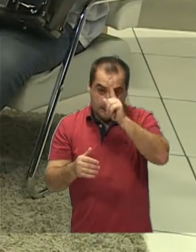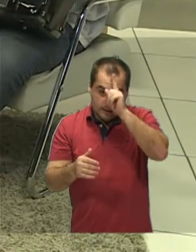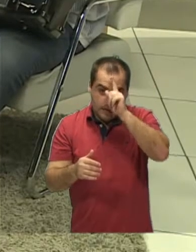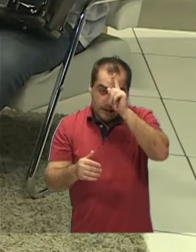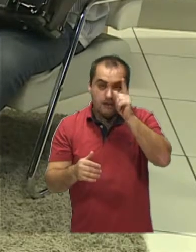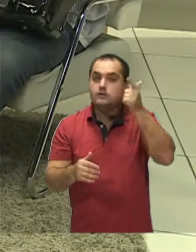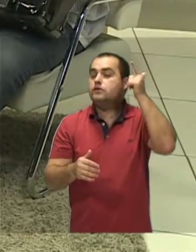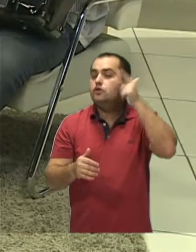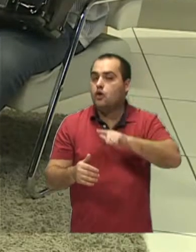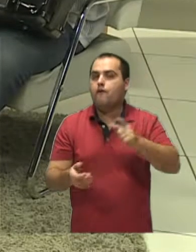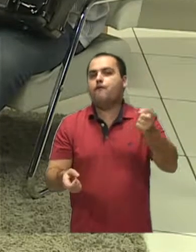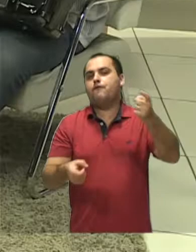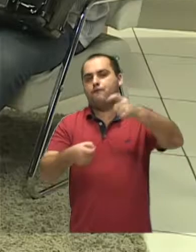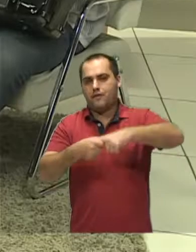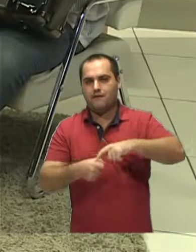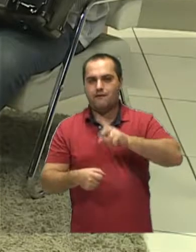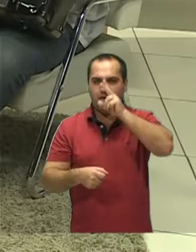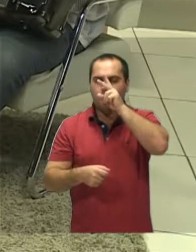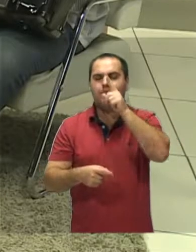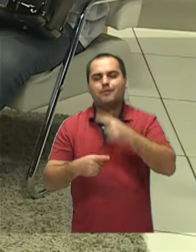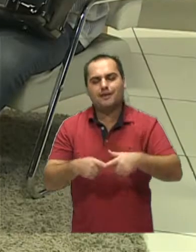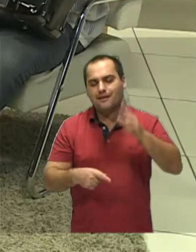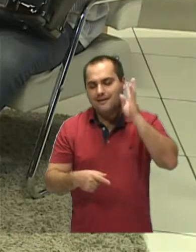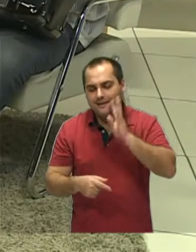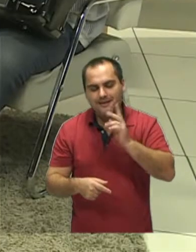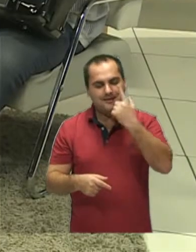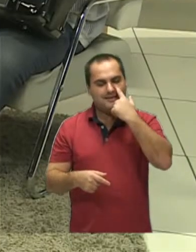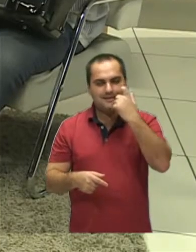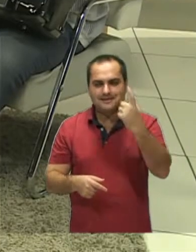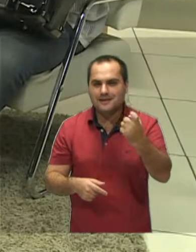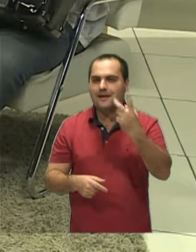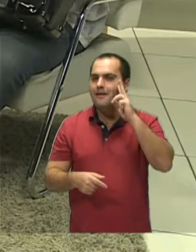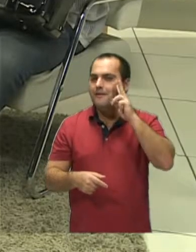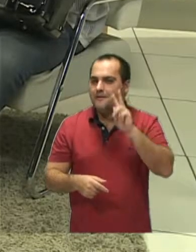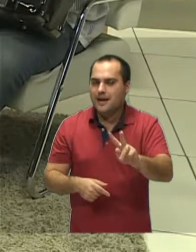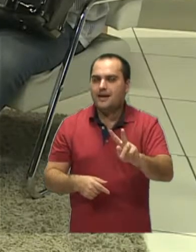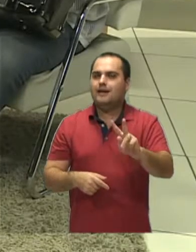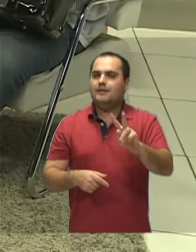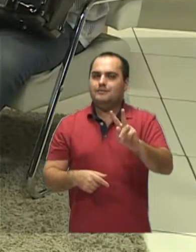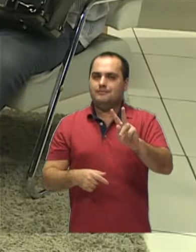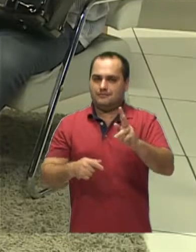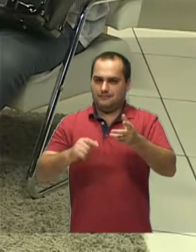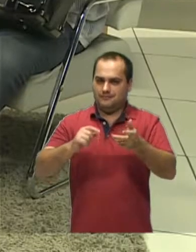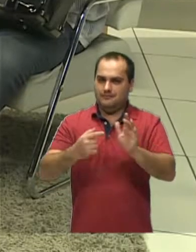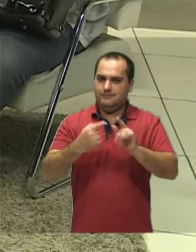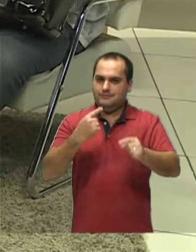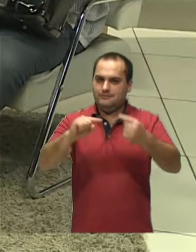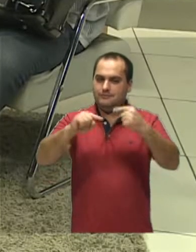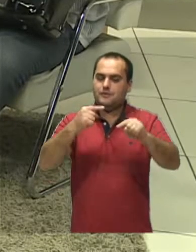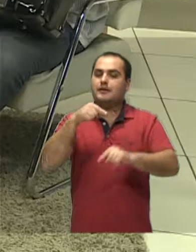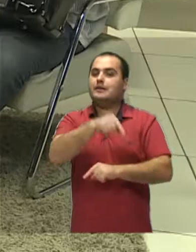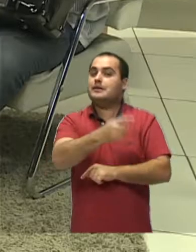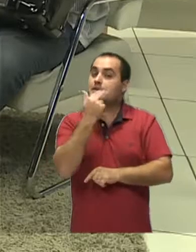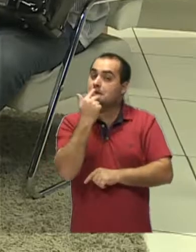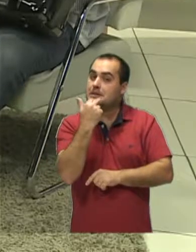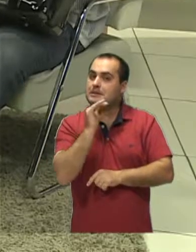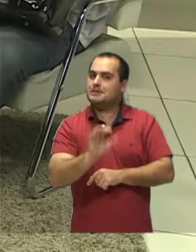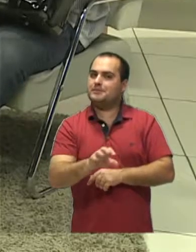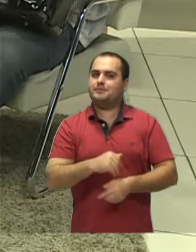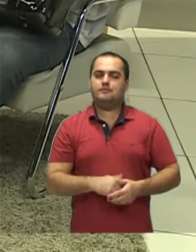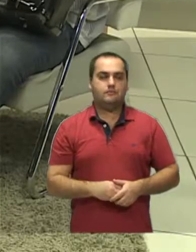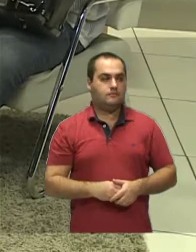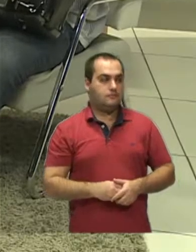novamente voltar, porque é muito legal, é muito interessante a gente ver a arte, a música por esse prisma, né? E esse é um